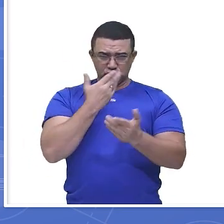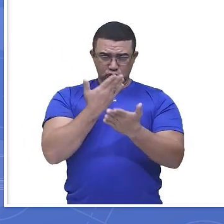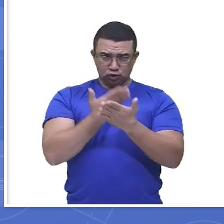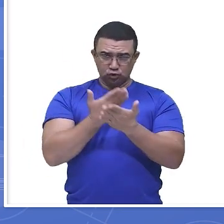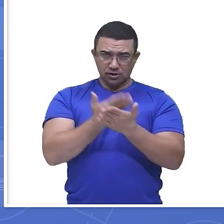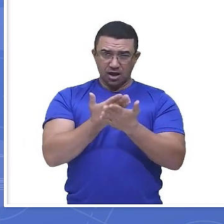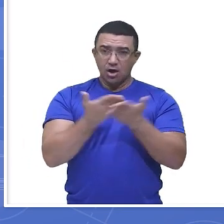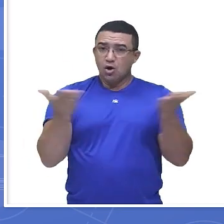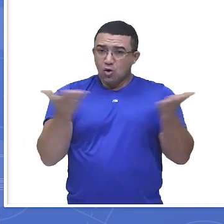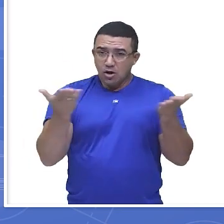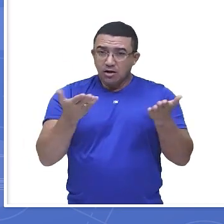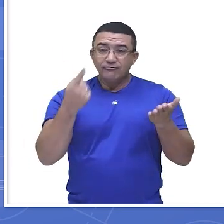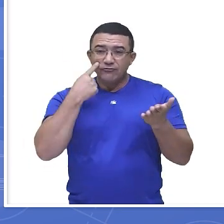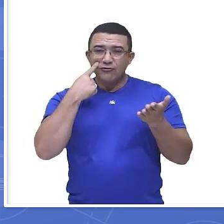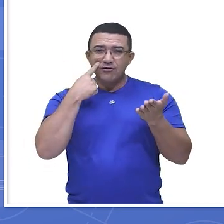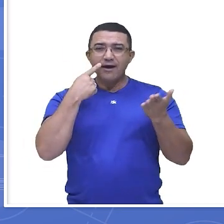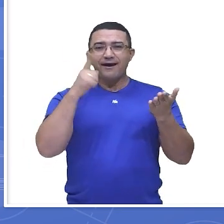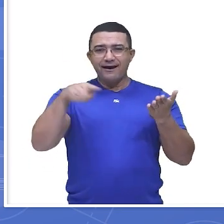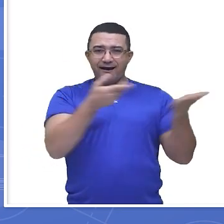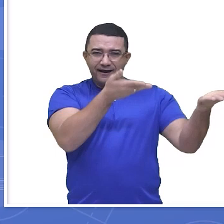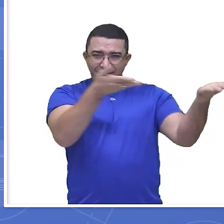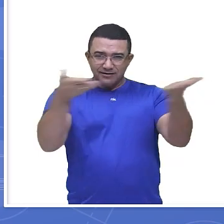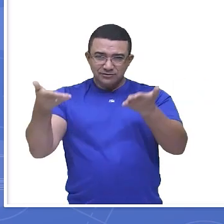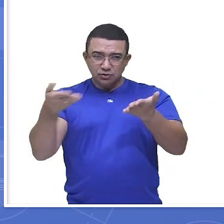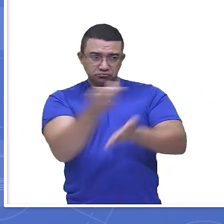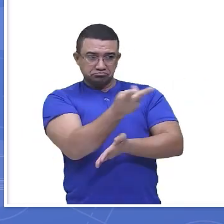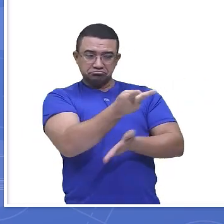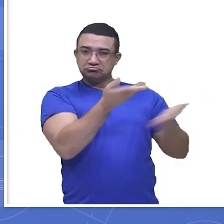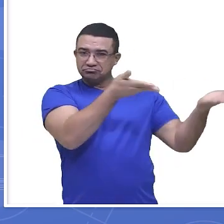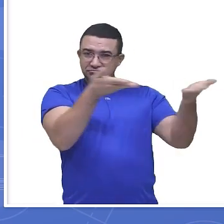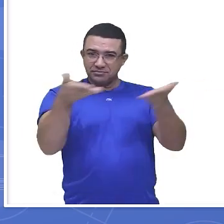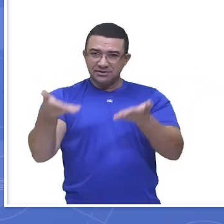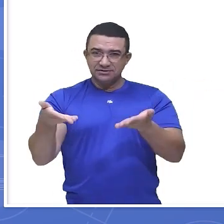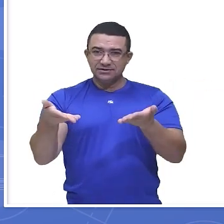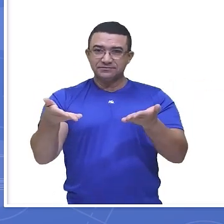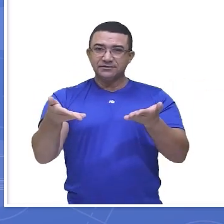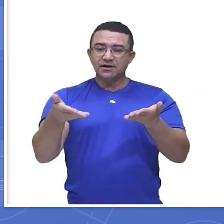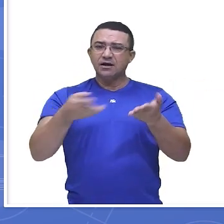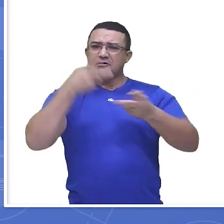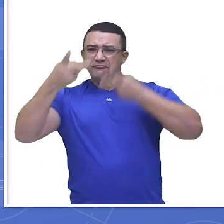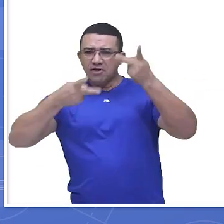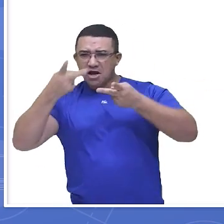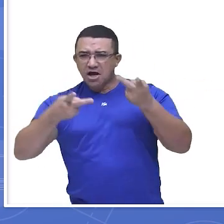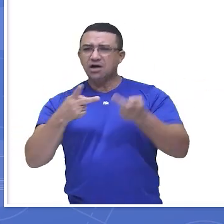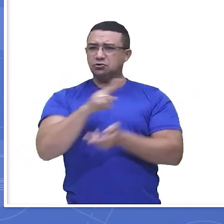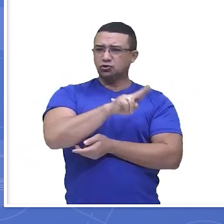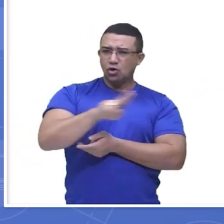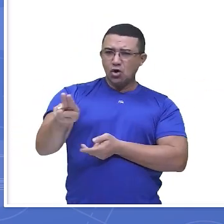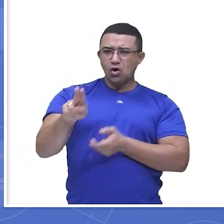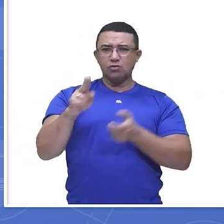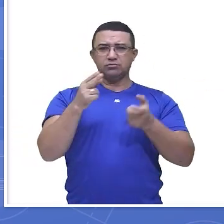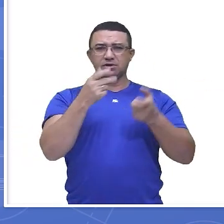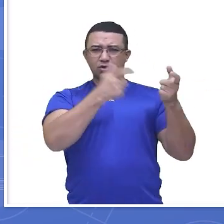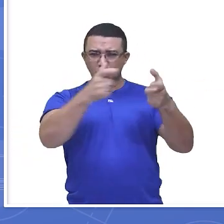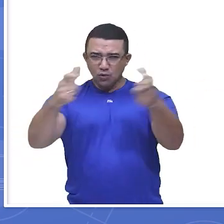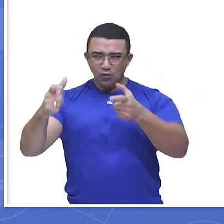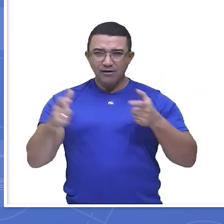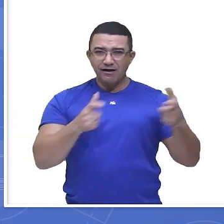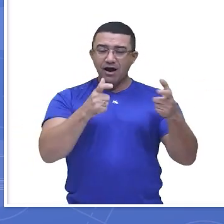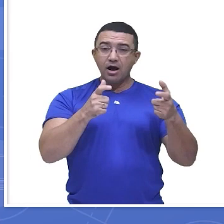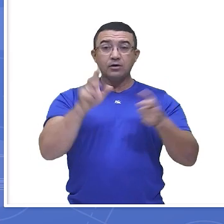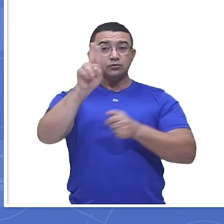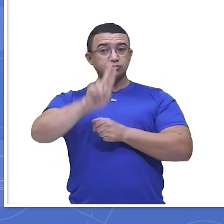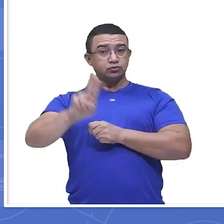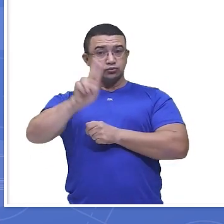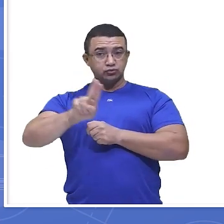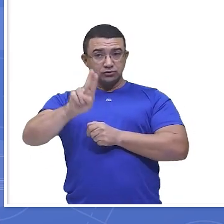uma apresentação, eles se apresentaram aí os dois, falaram de nome, de lugares, tudo mais, né?